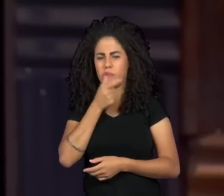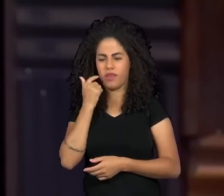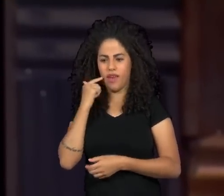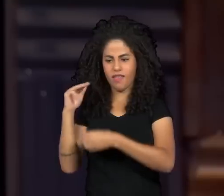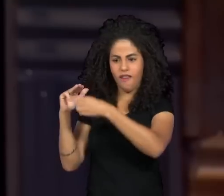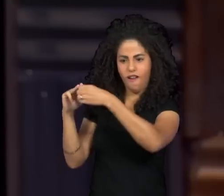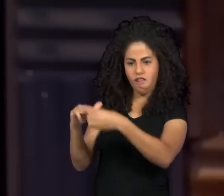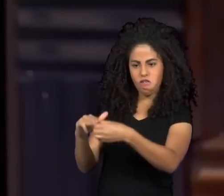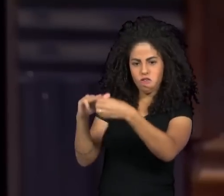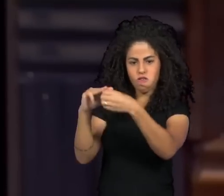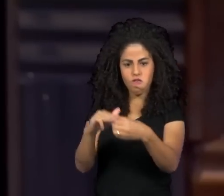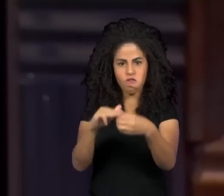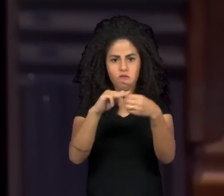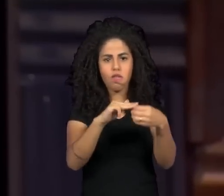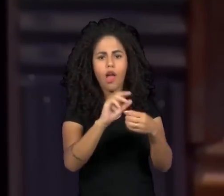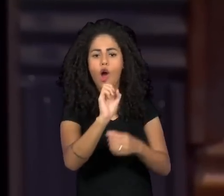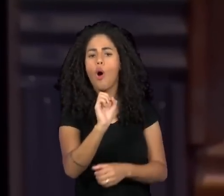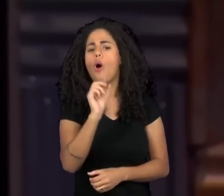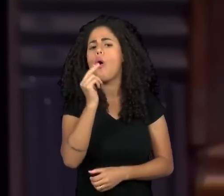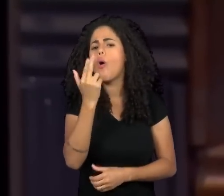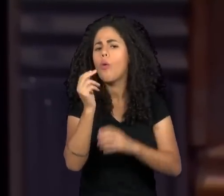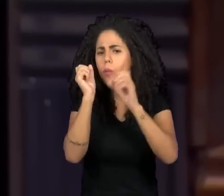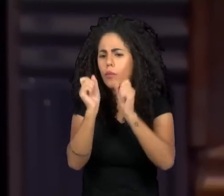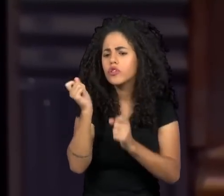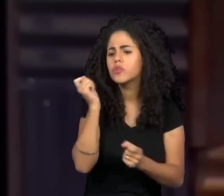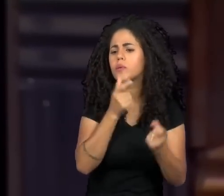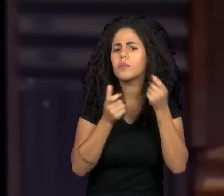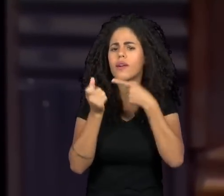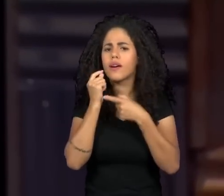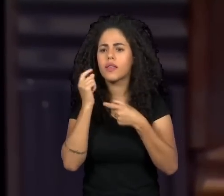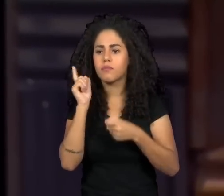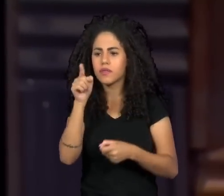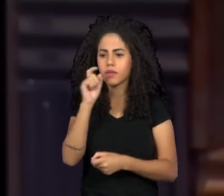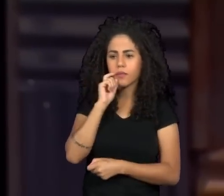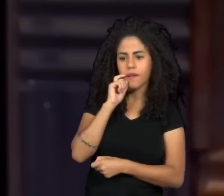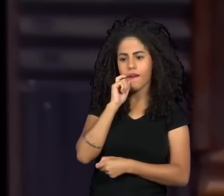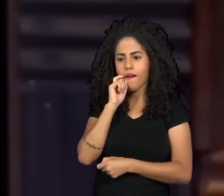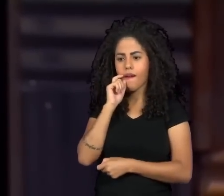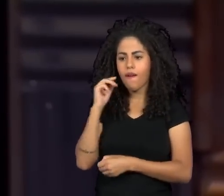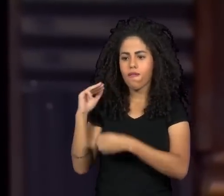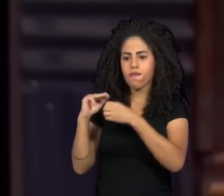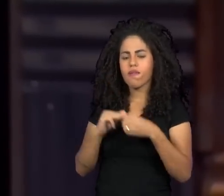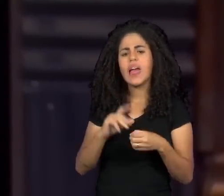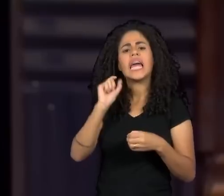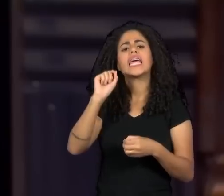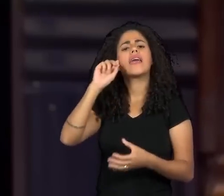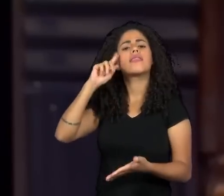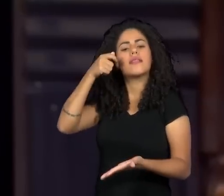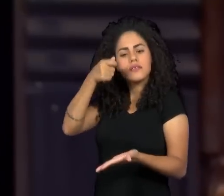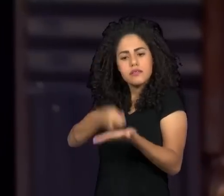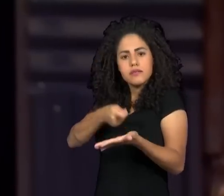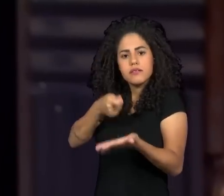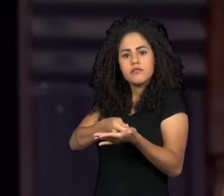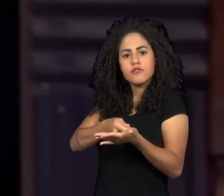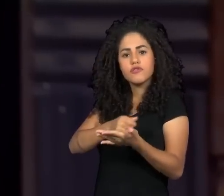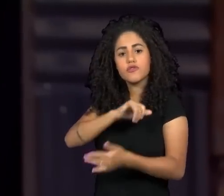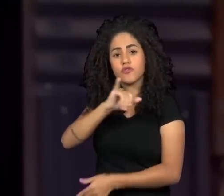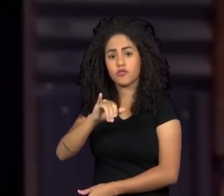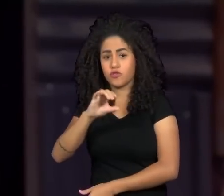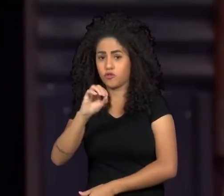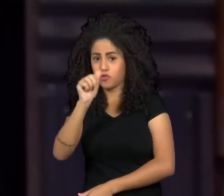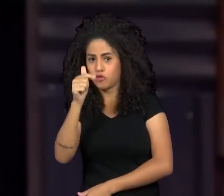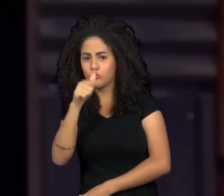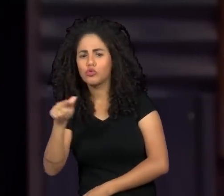com oprimidos, ou só pode fazer com o opressor? Quem decide isso? O João Pimenta, que